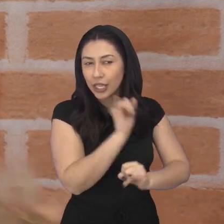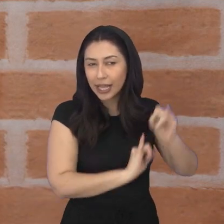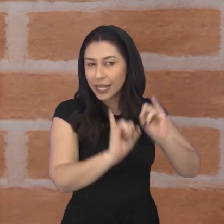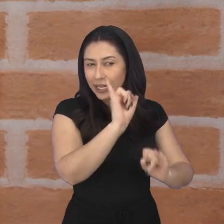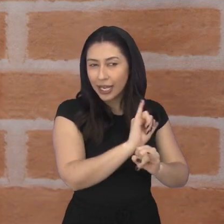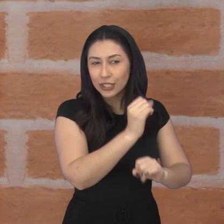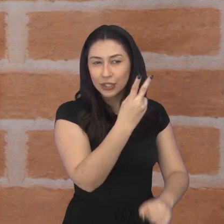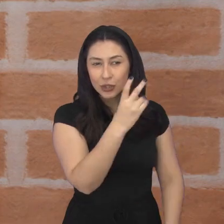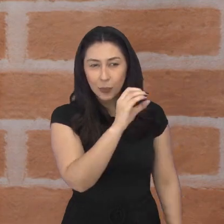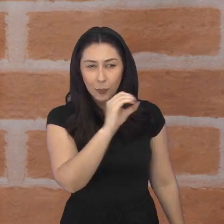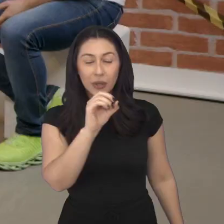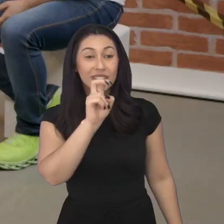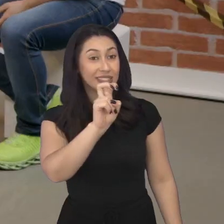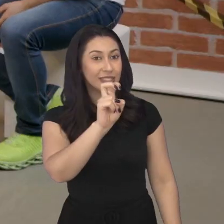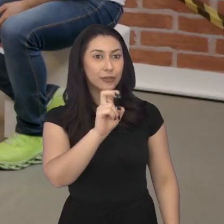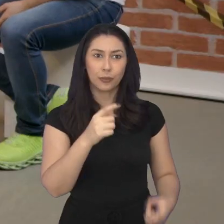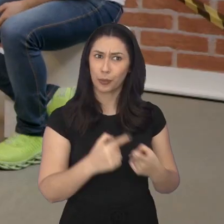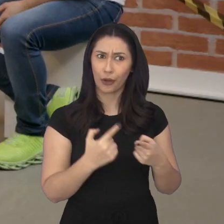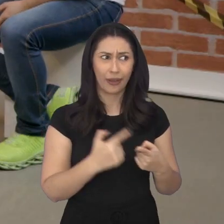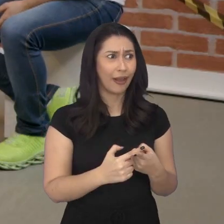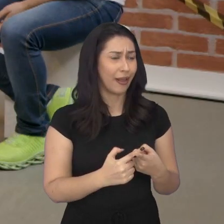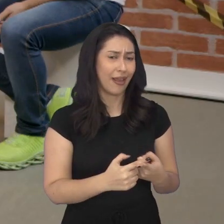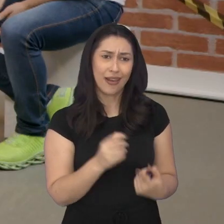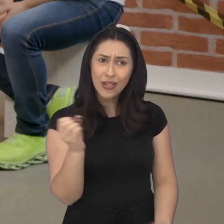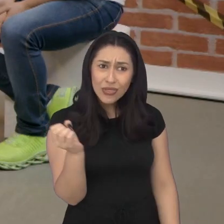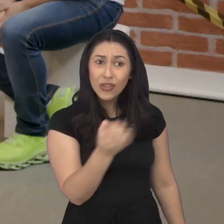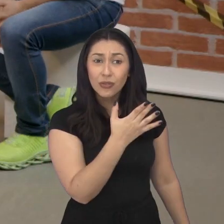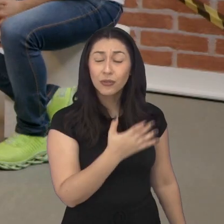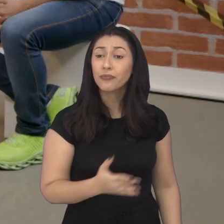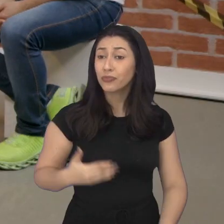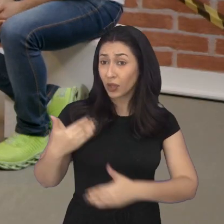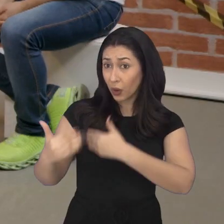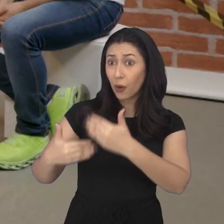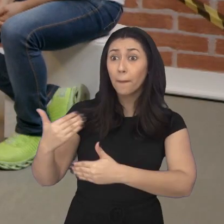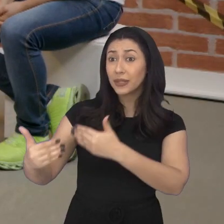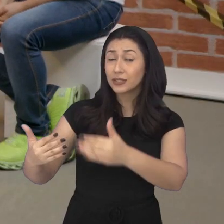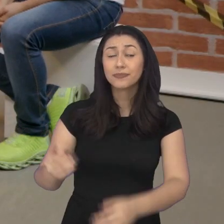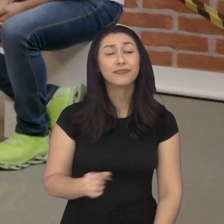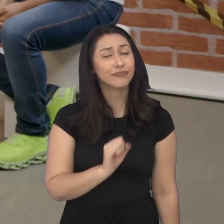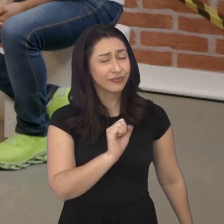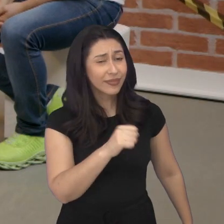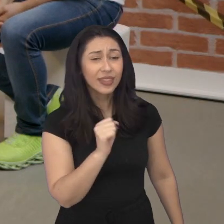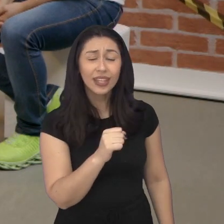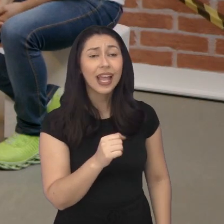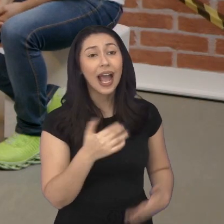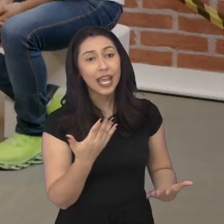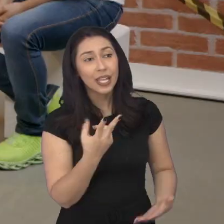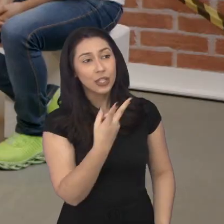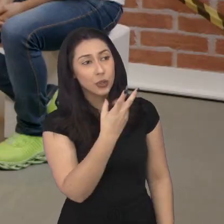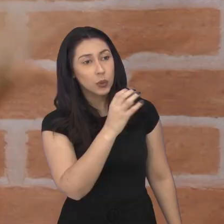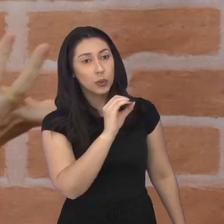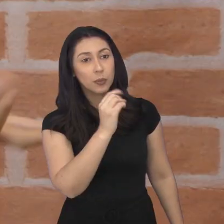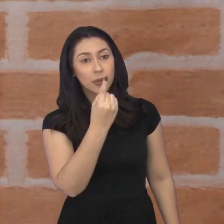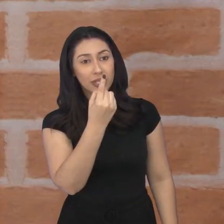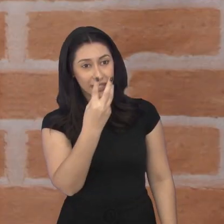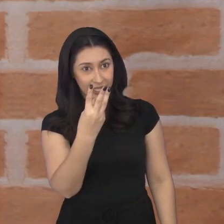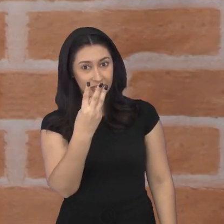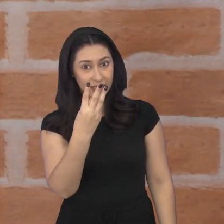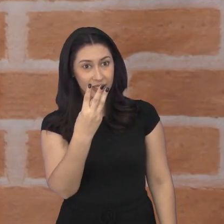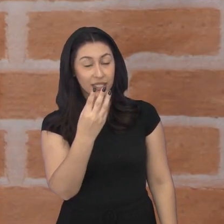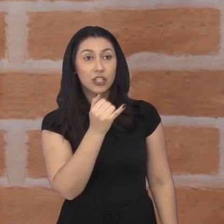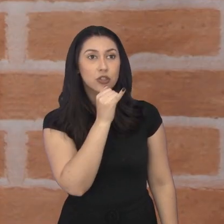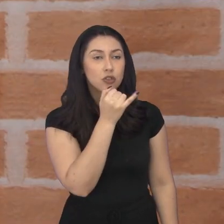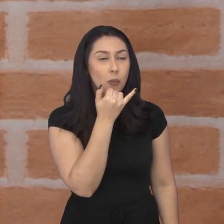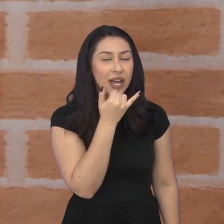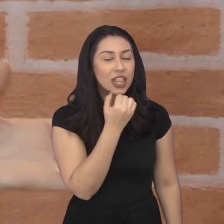nossos sunkinis, né? Era uma coisa super novidade. Foi se estabelecendo como empresária, e aí eu realmente parei de nadar em 2013, mas a empresa já tinha começado em